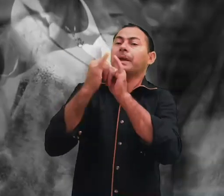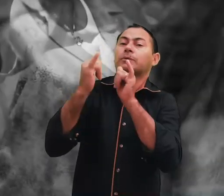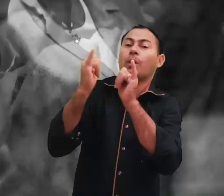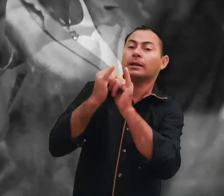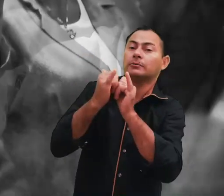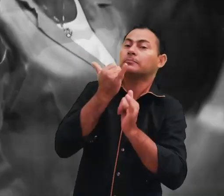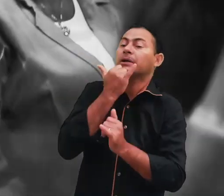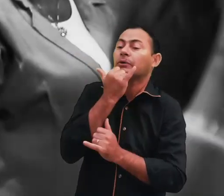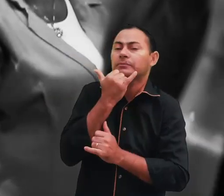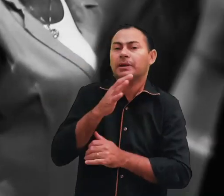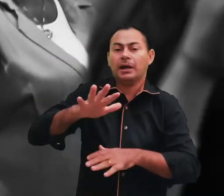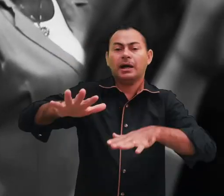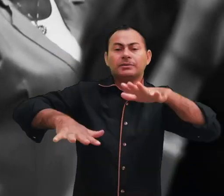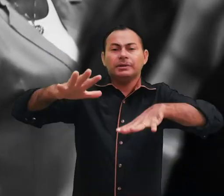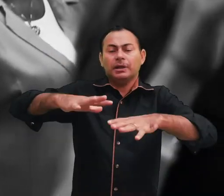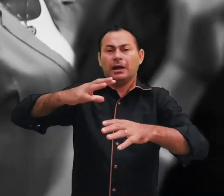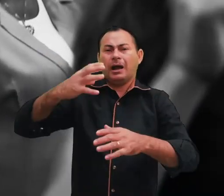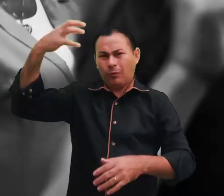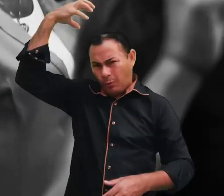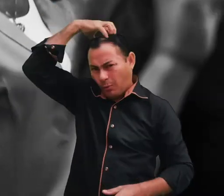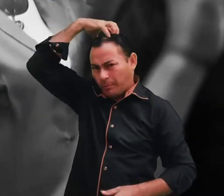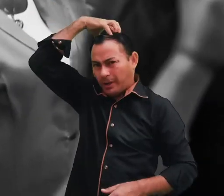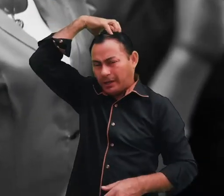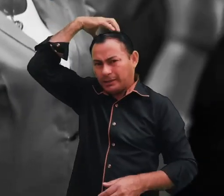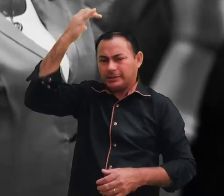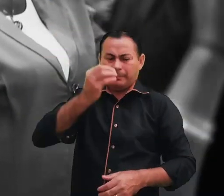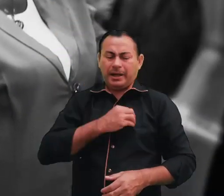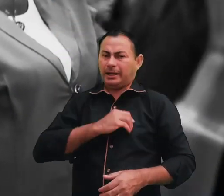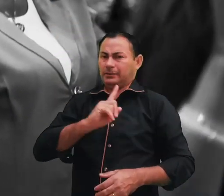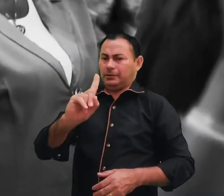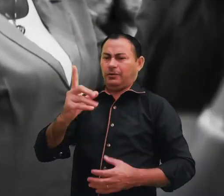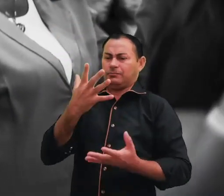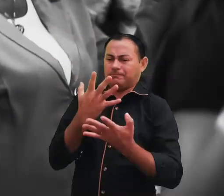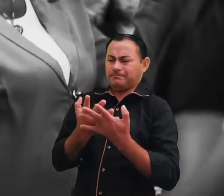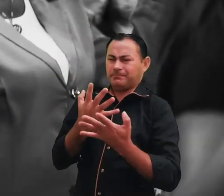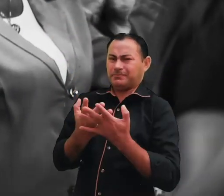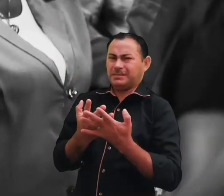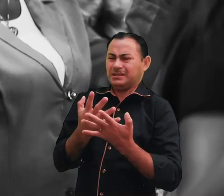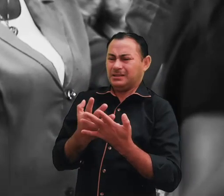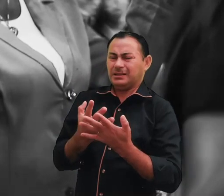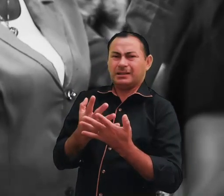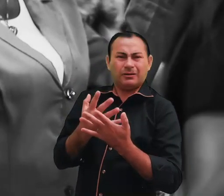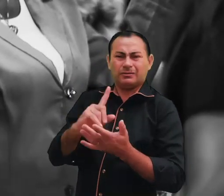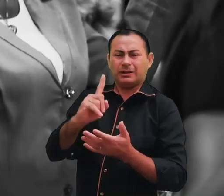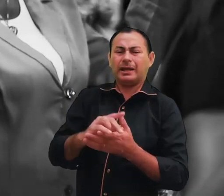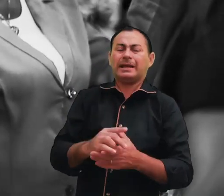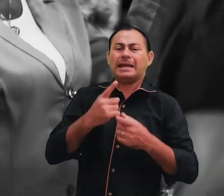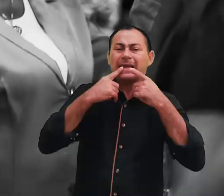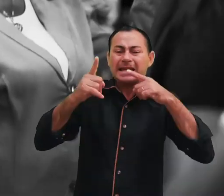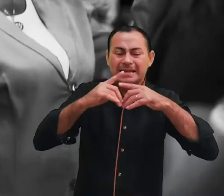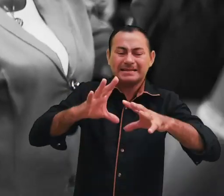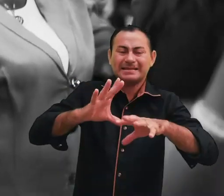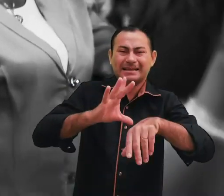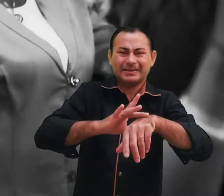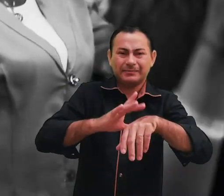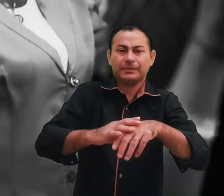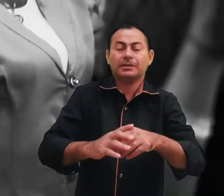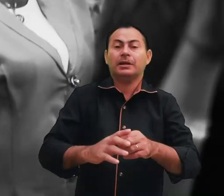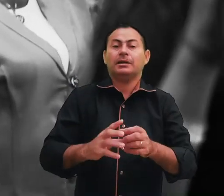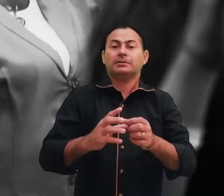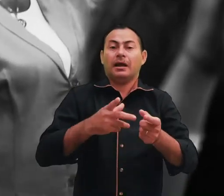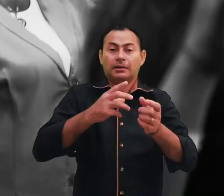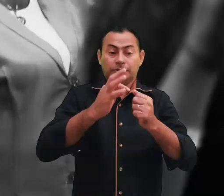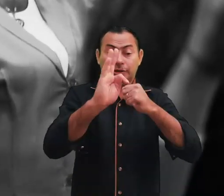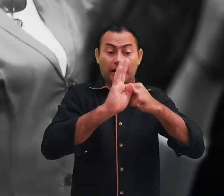perdoada. Às vezes, a culpa de pecados não confessados é parte muito crítica da doença. Esta passagem de Tiago sobre cura